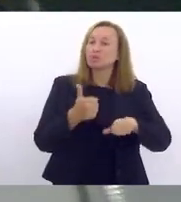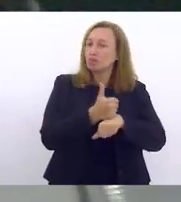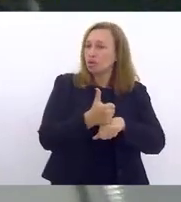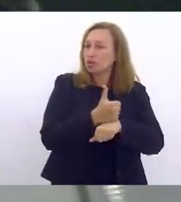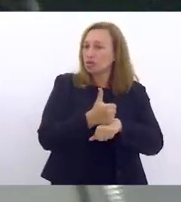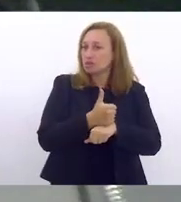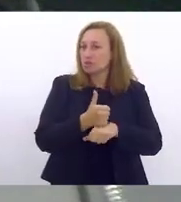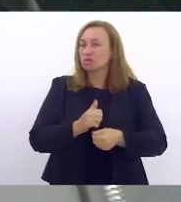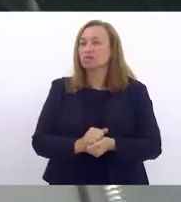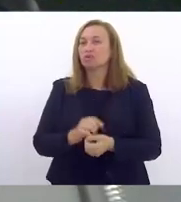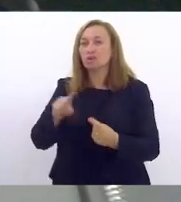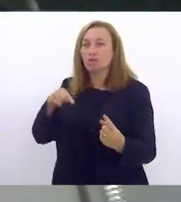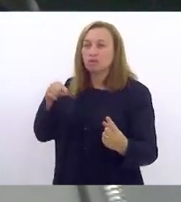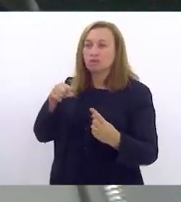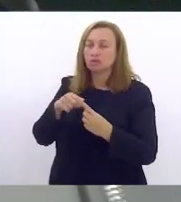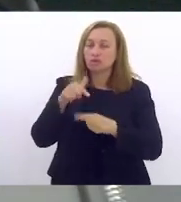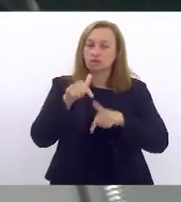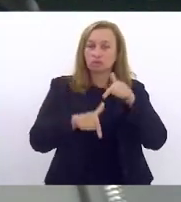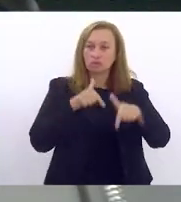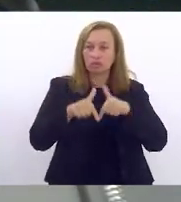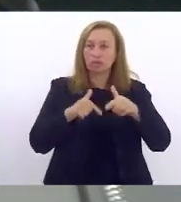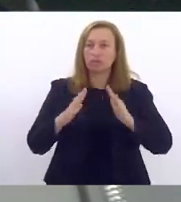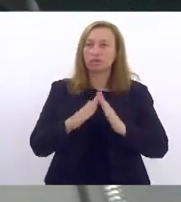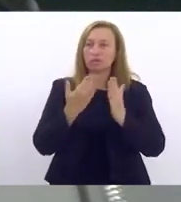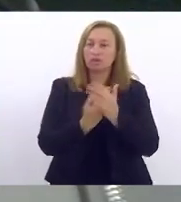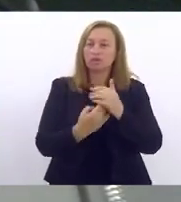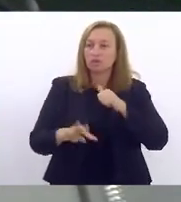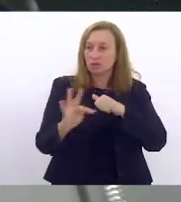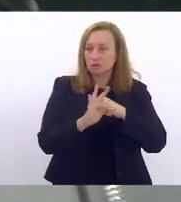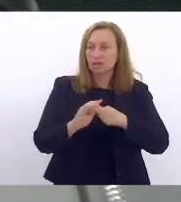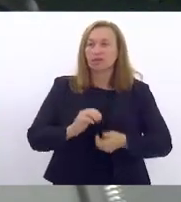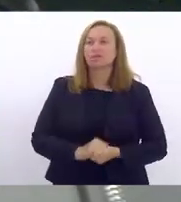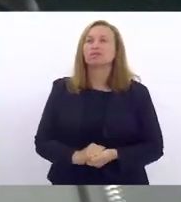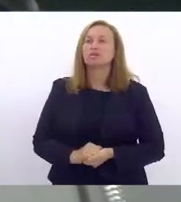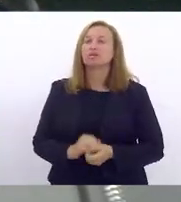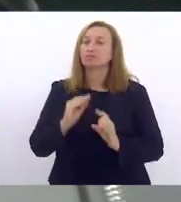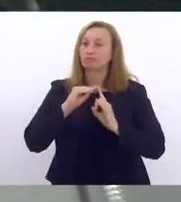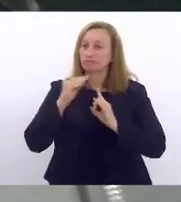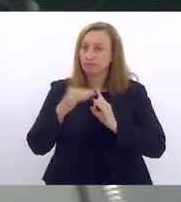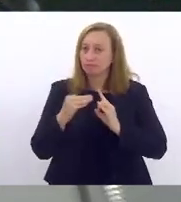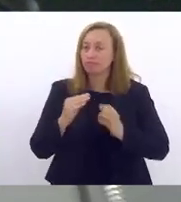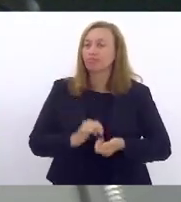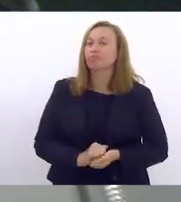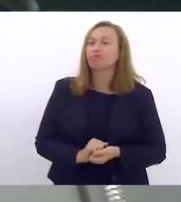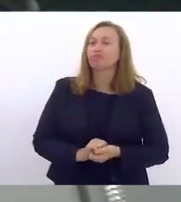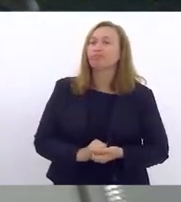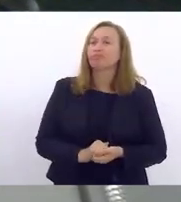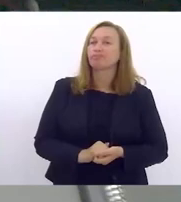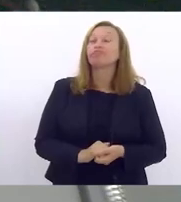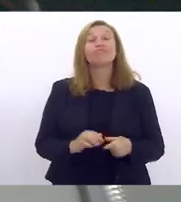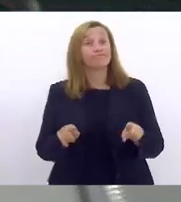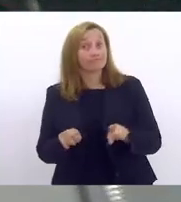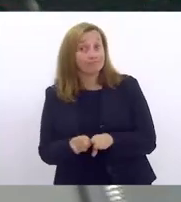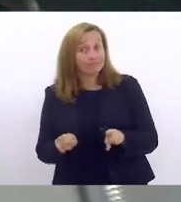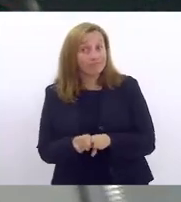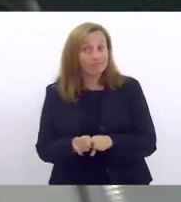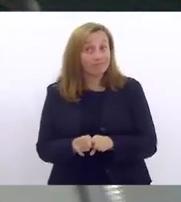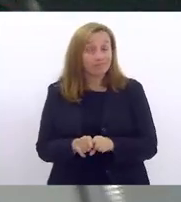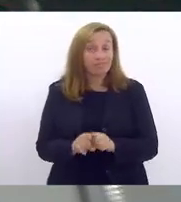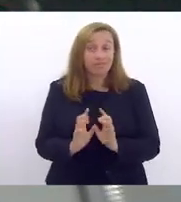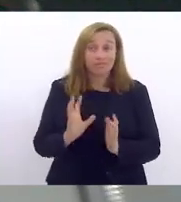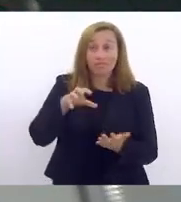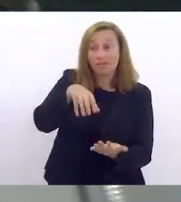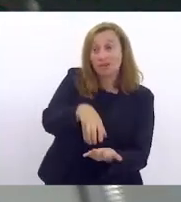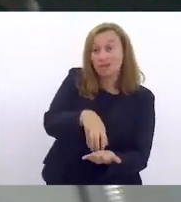conformam o objeto de trabalho da Escola Politécnica Joaquim Venâncio. E a gente é também um centro colaborador